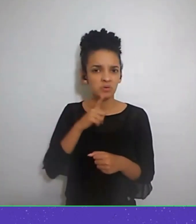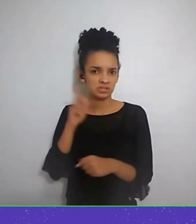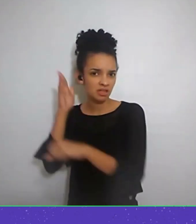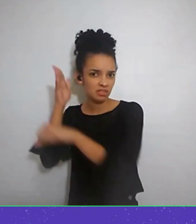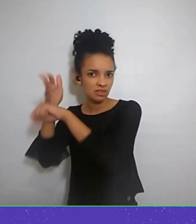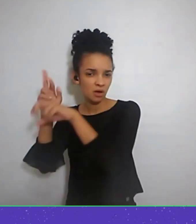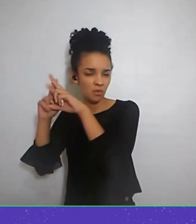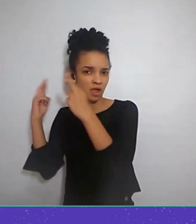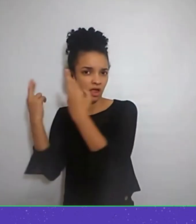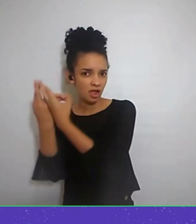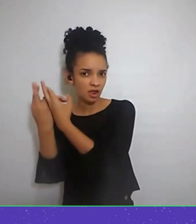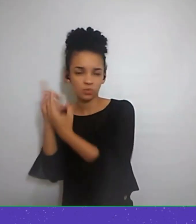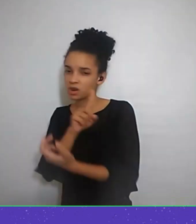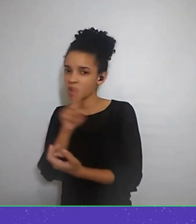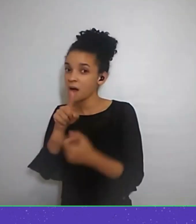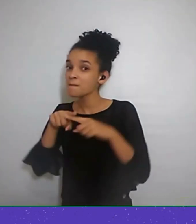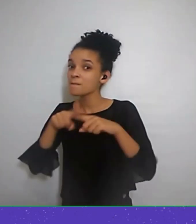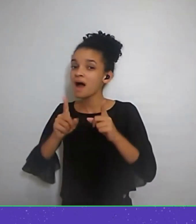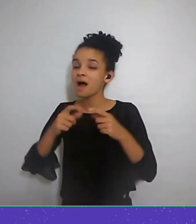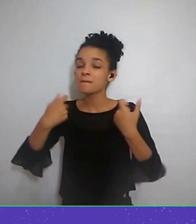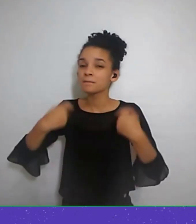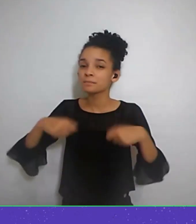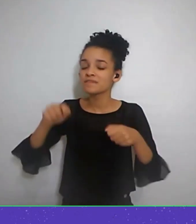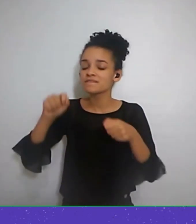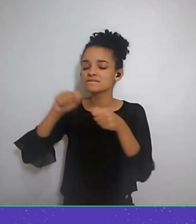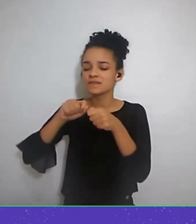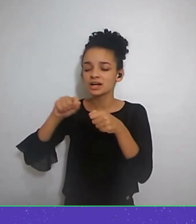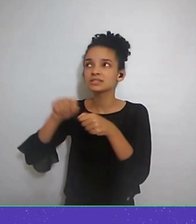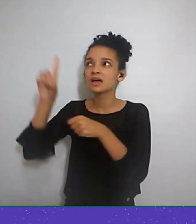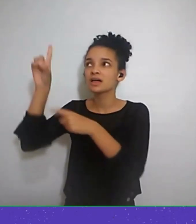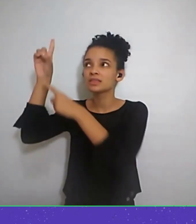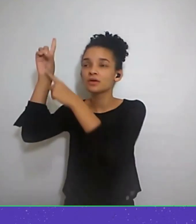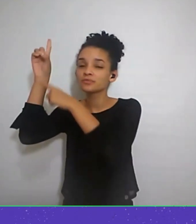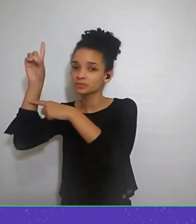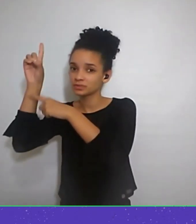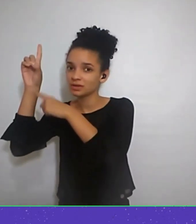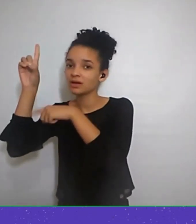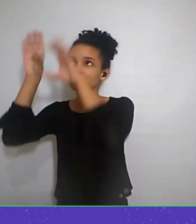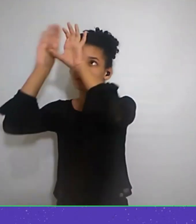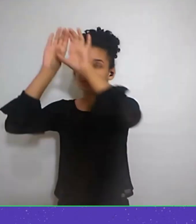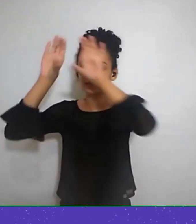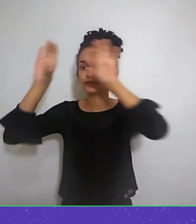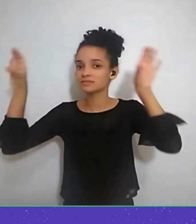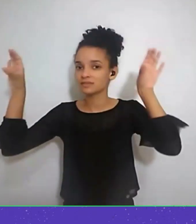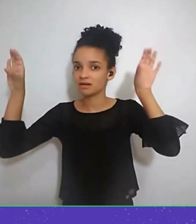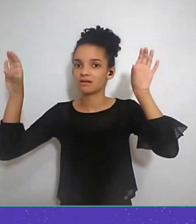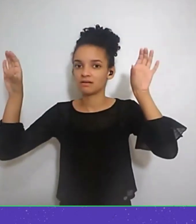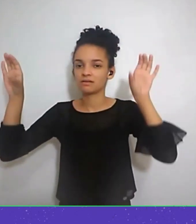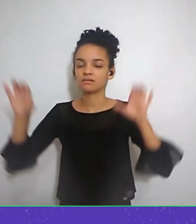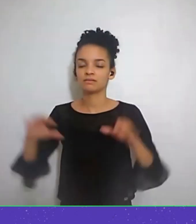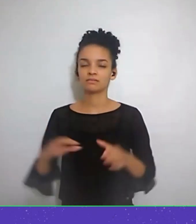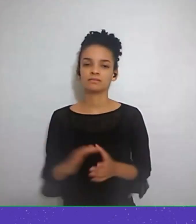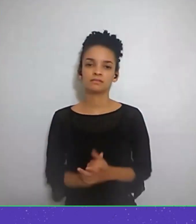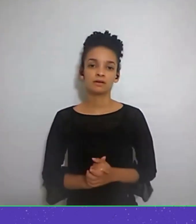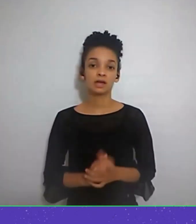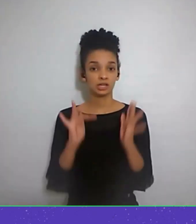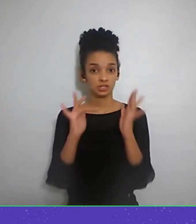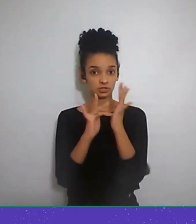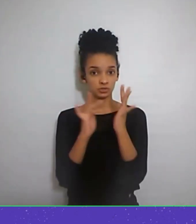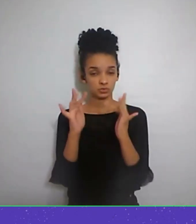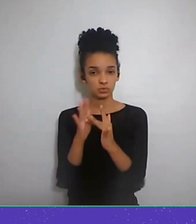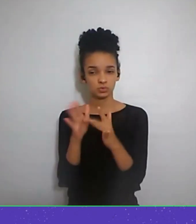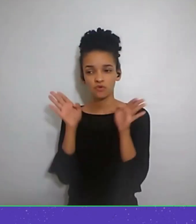vontade de meu Pai que está nos céus. Irmãos, o foco de Jesus não está em